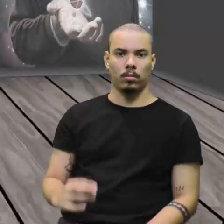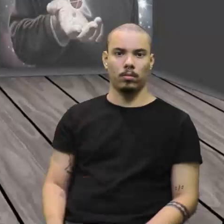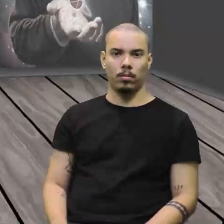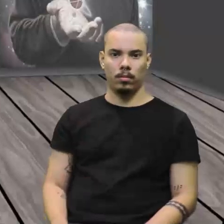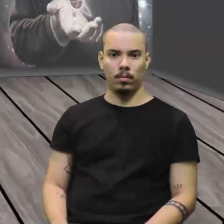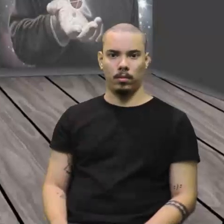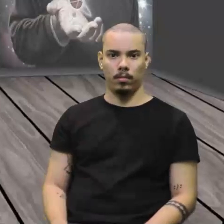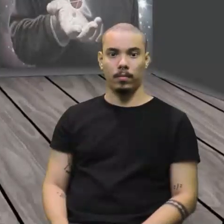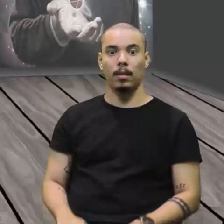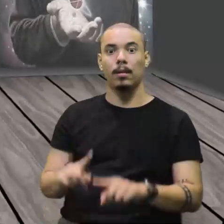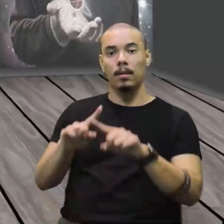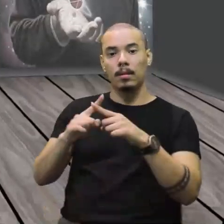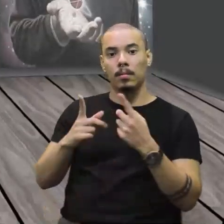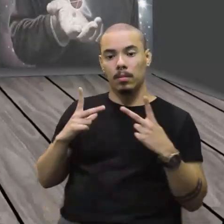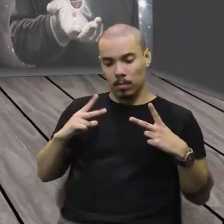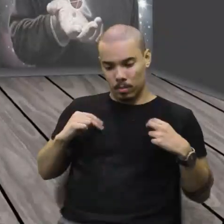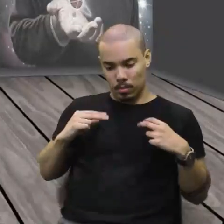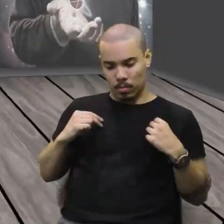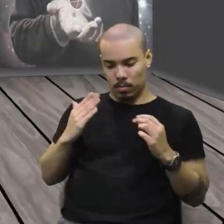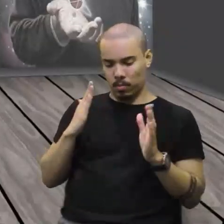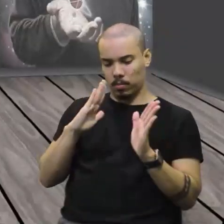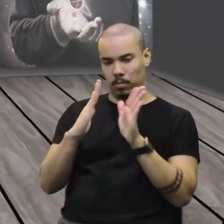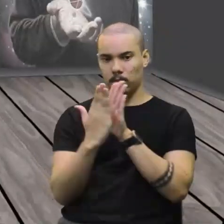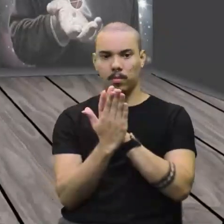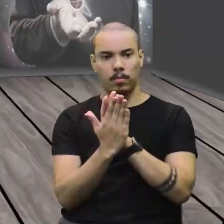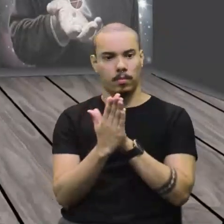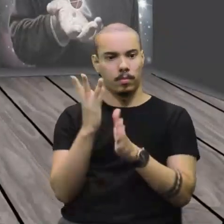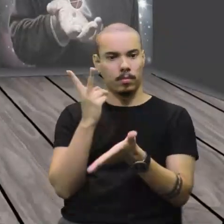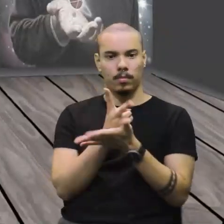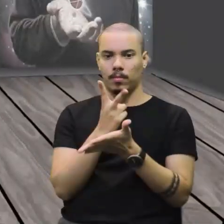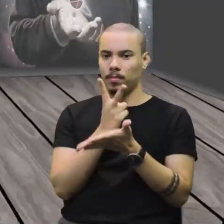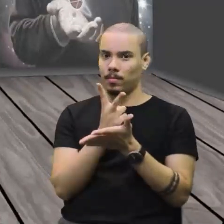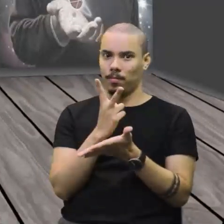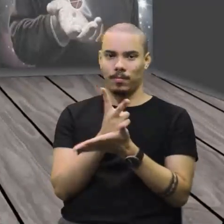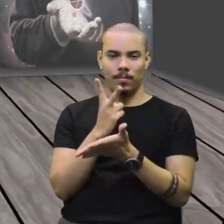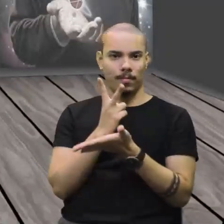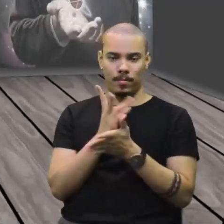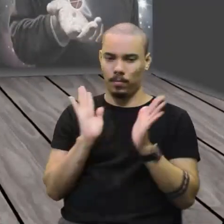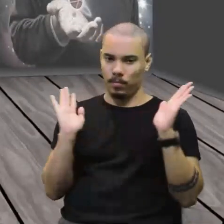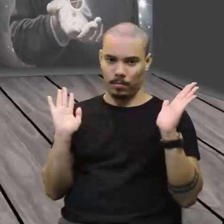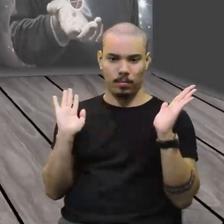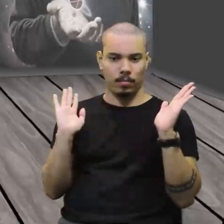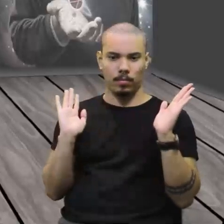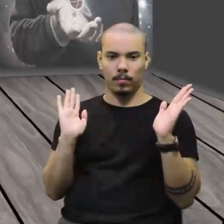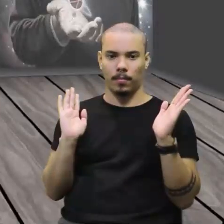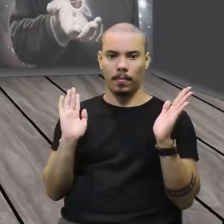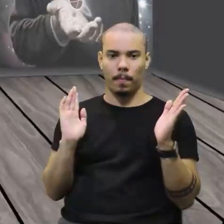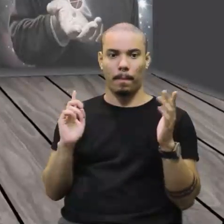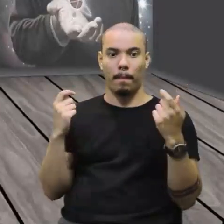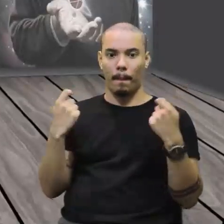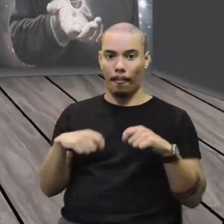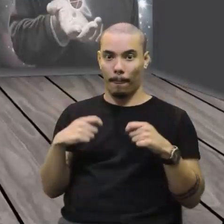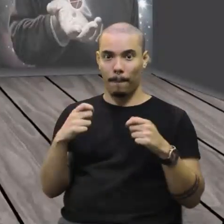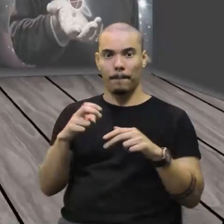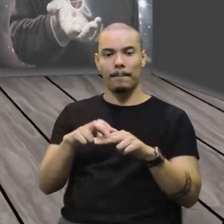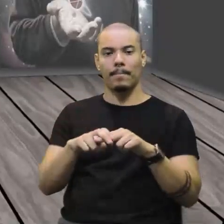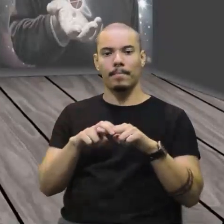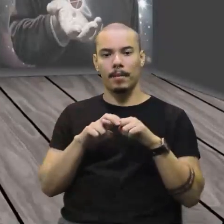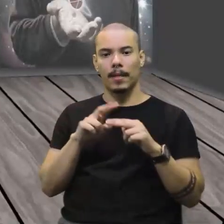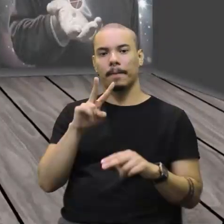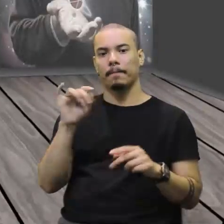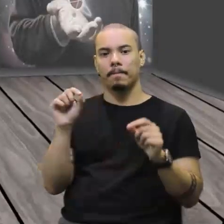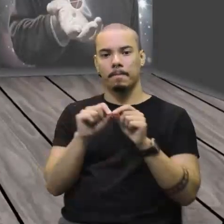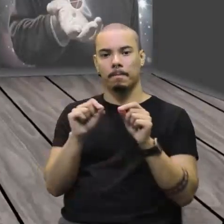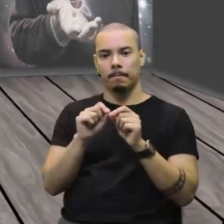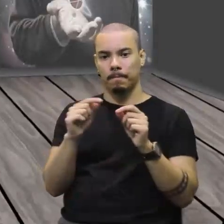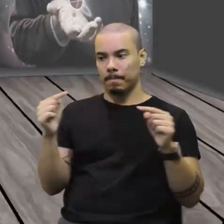lógico, está falando o piloto vai estar na frente, né? Essa nave tem que estar na frente. Essa nave, sei lá, tem que estar na frente. Então, vai fazer o quê?